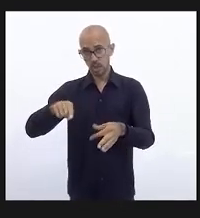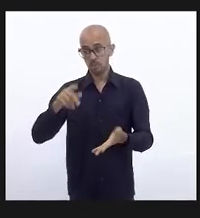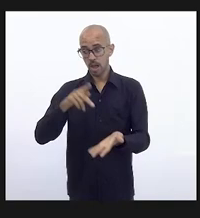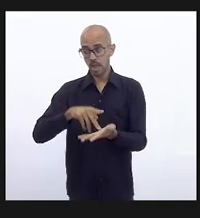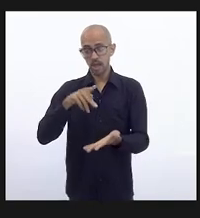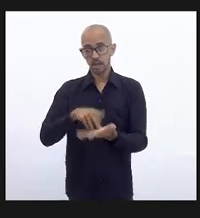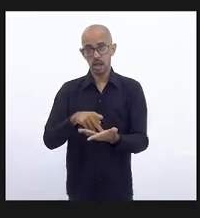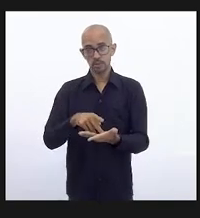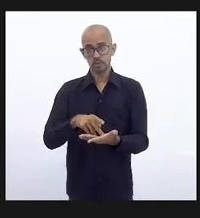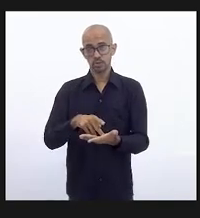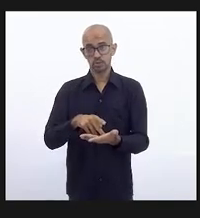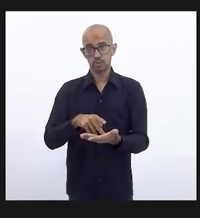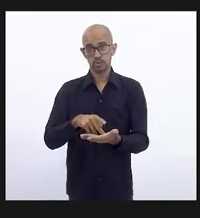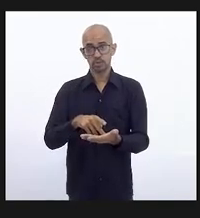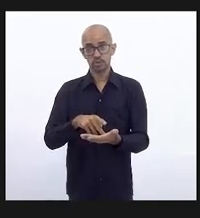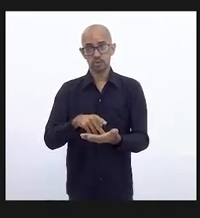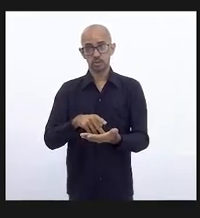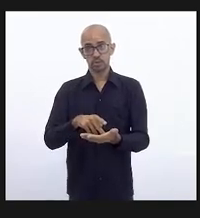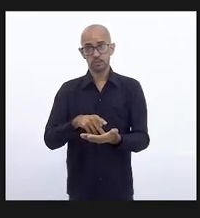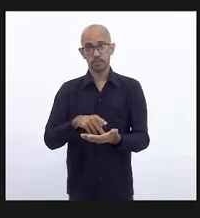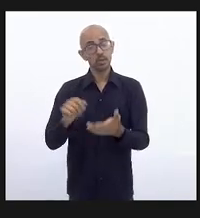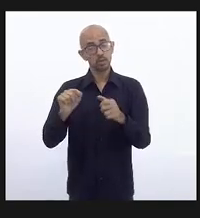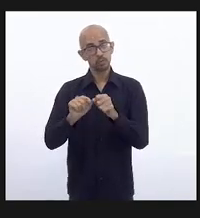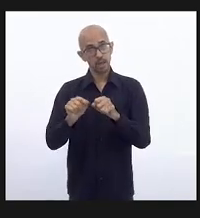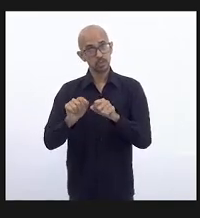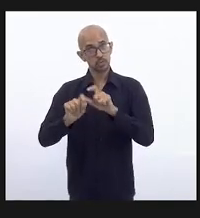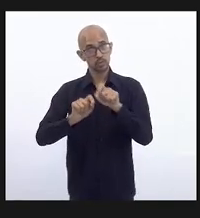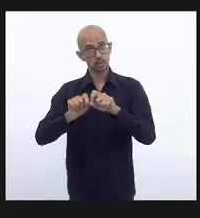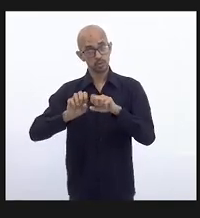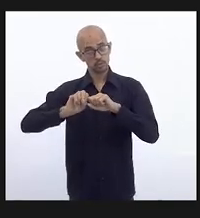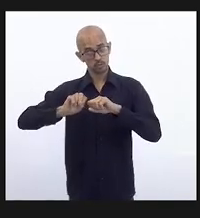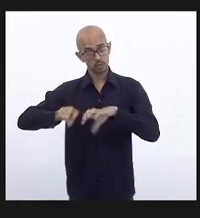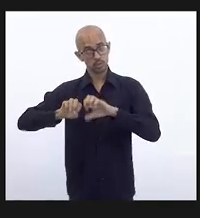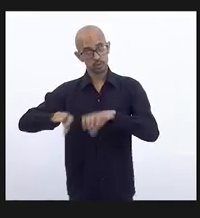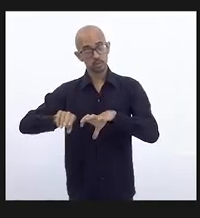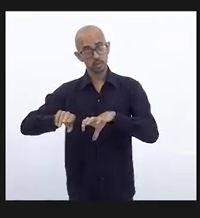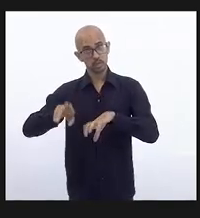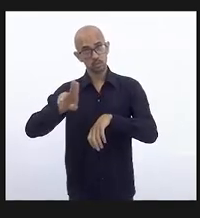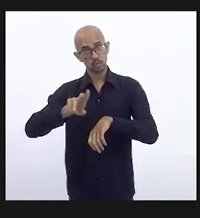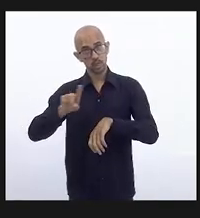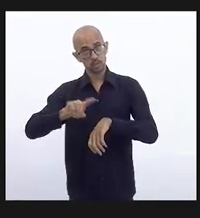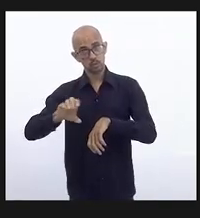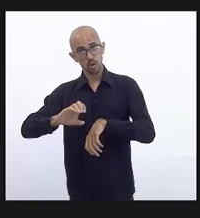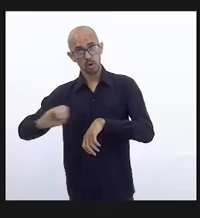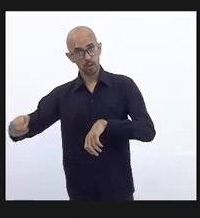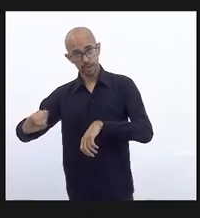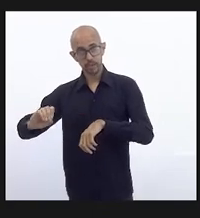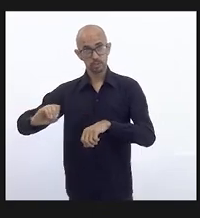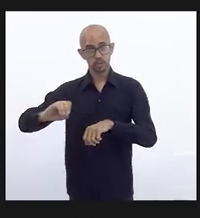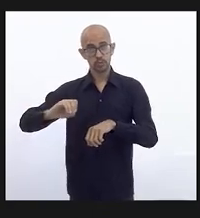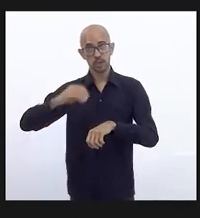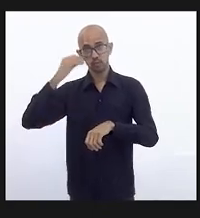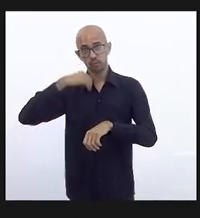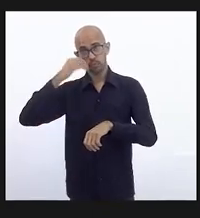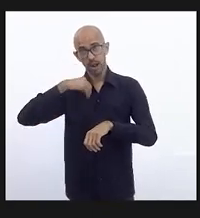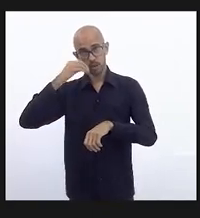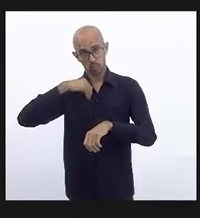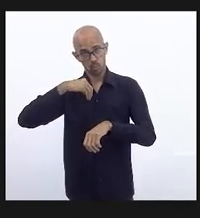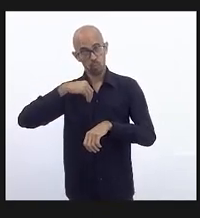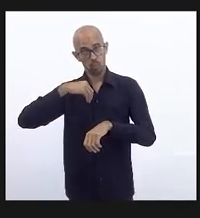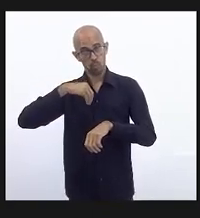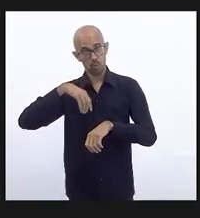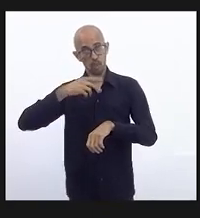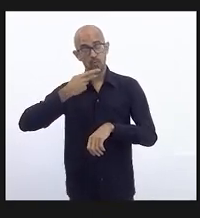realidade que faz com que o ensino superior na Zona Oeste seja permanentemente enfraquecido. E eu quero destacar,